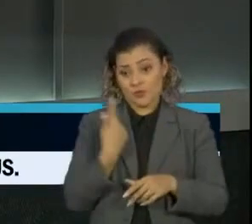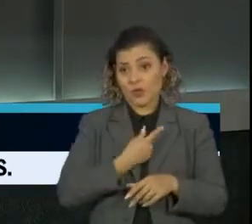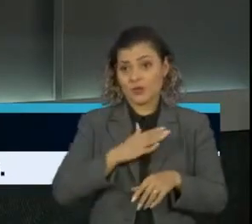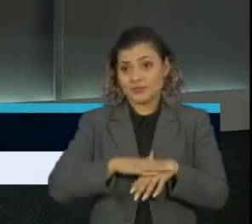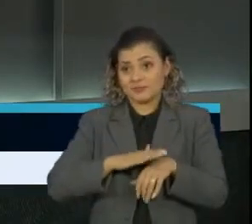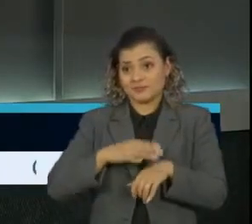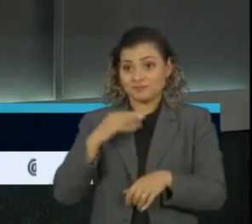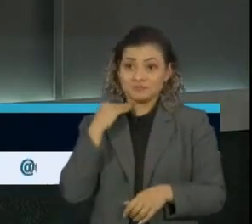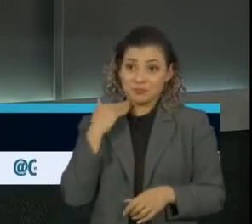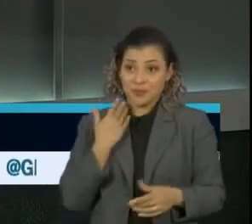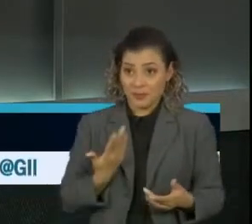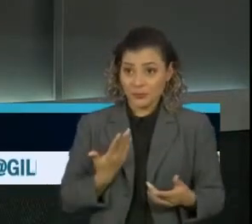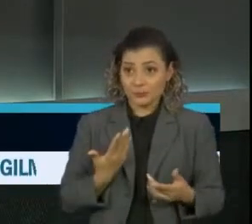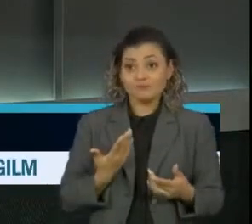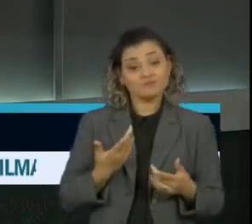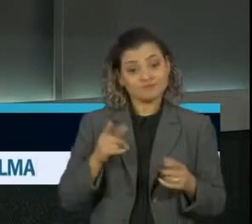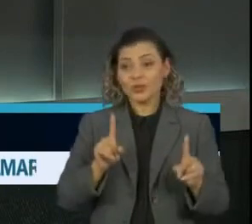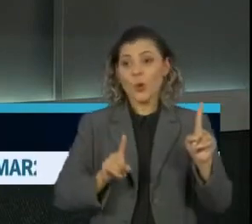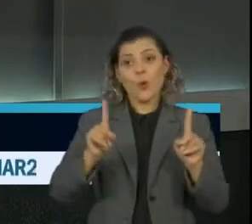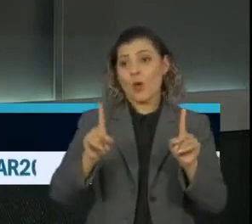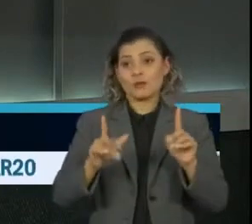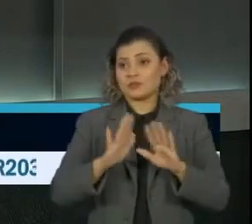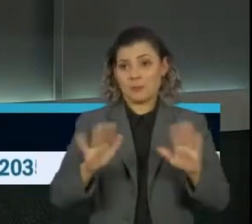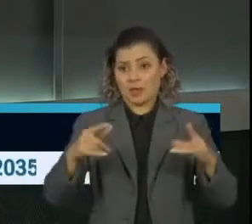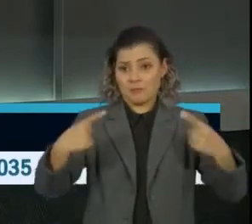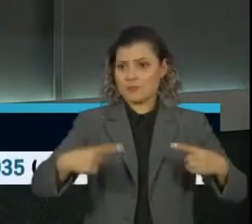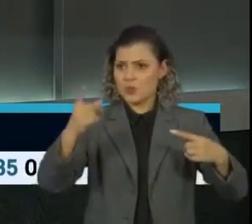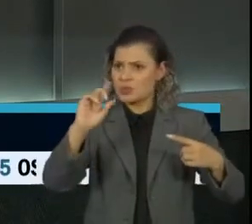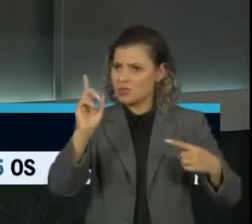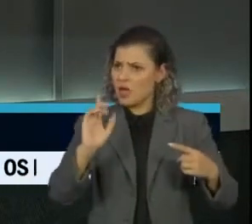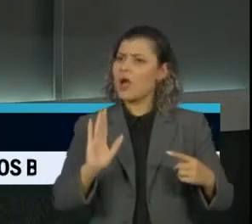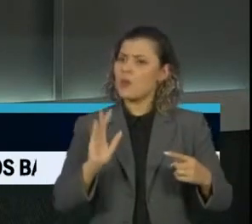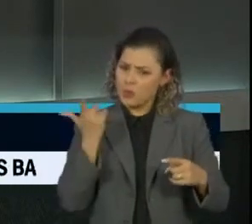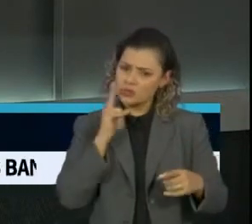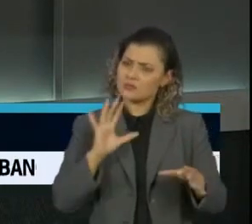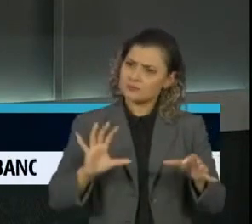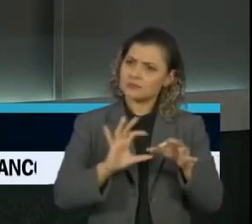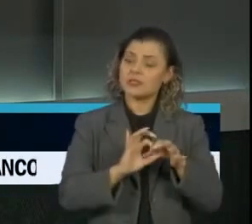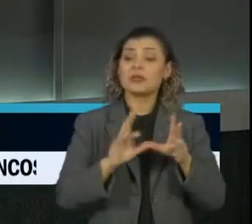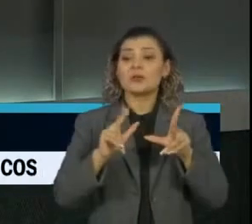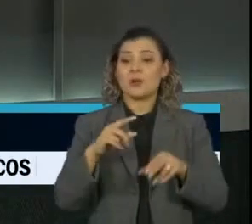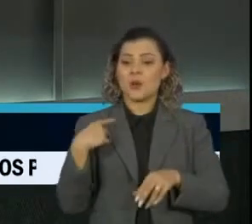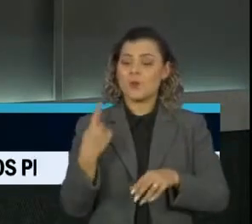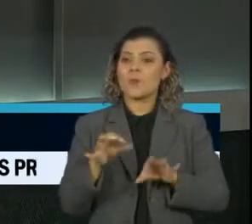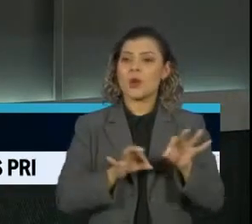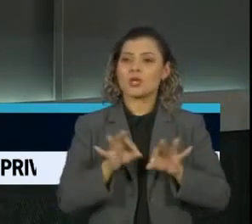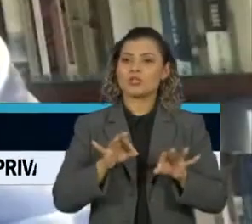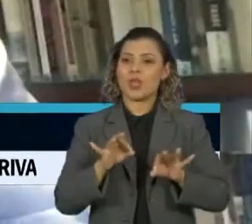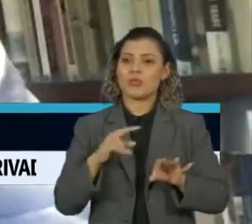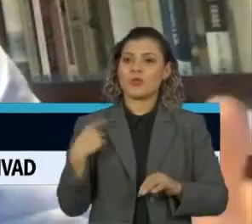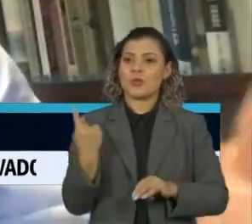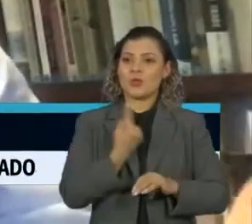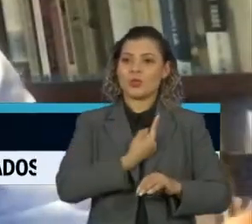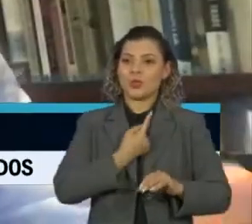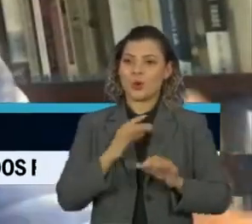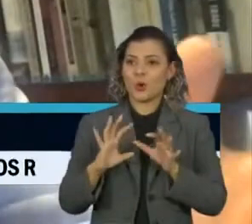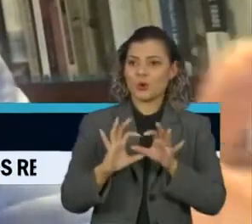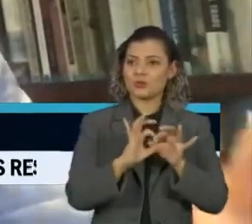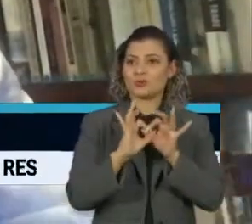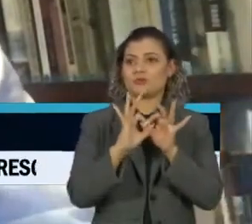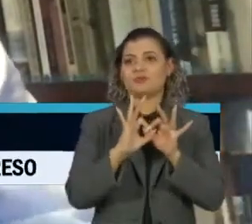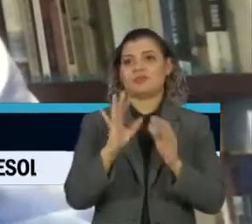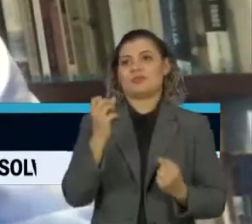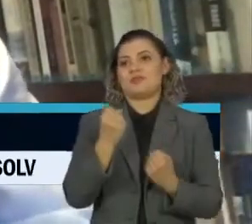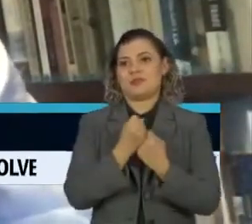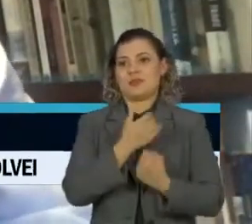bancos estão fazendo agora. Nós tivemos o Todos pela Saúde, que foi um exemplo muito bom de como isso está sendo feito. Há